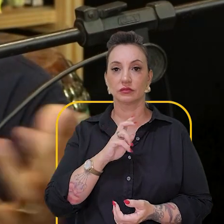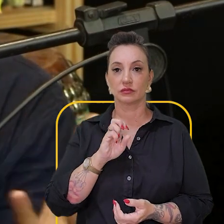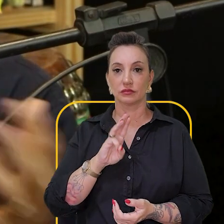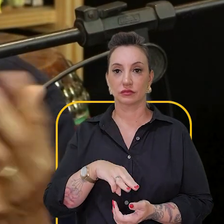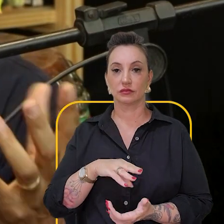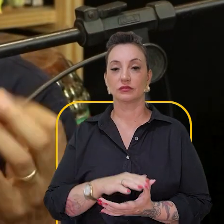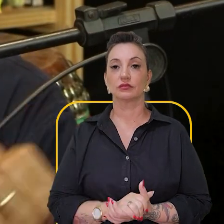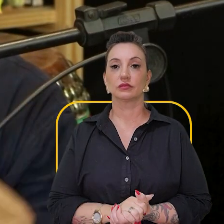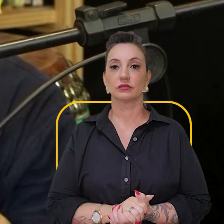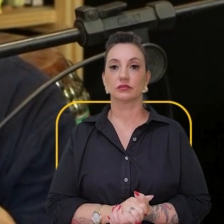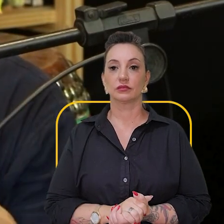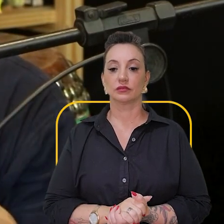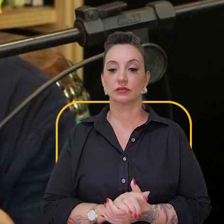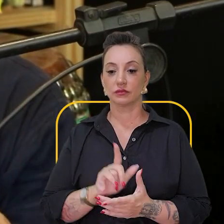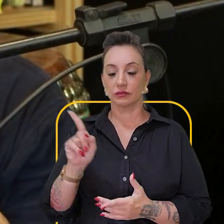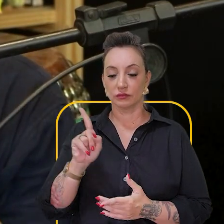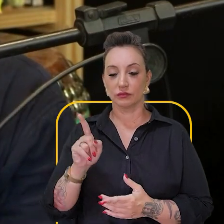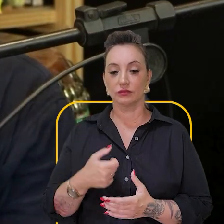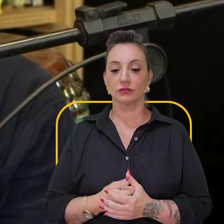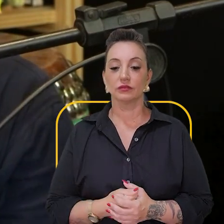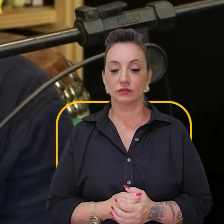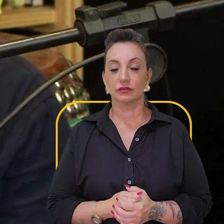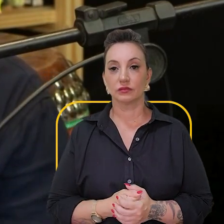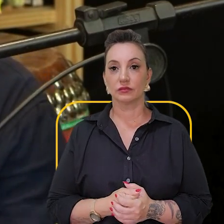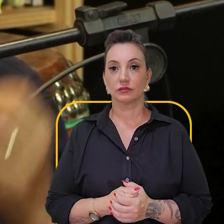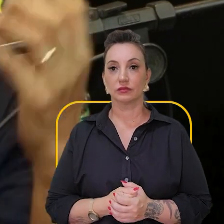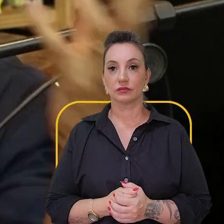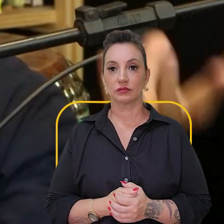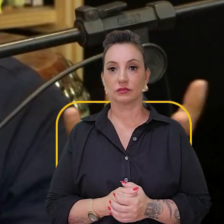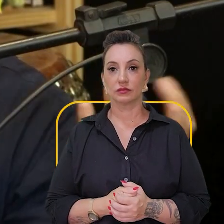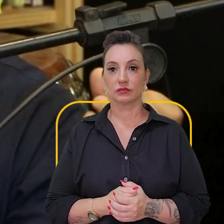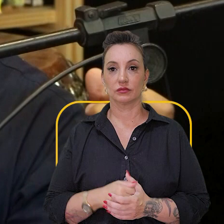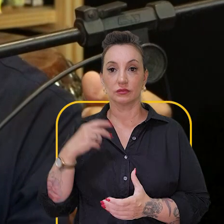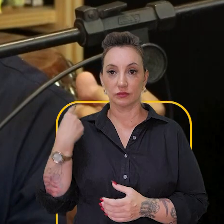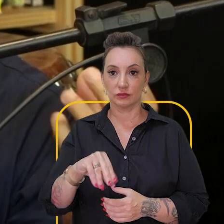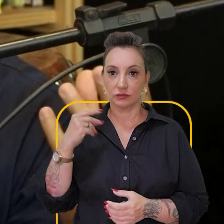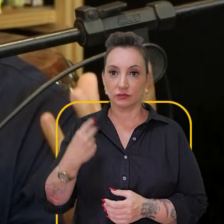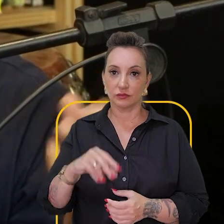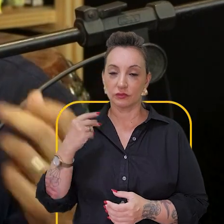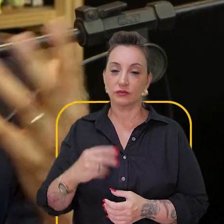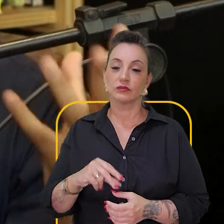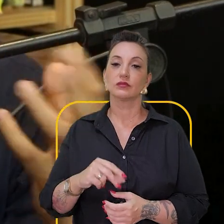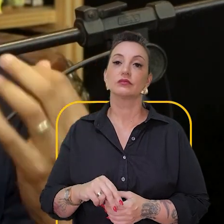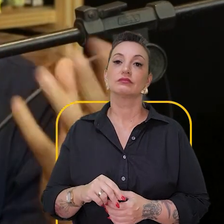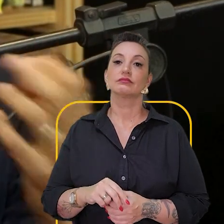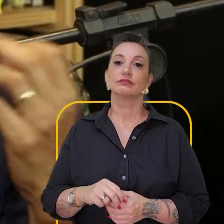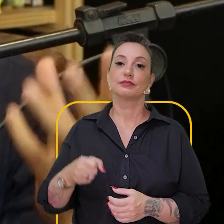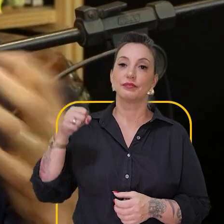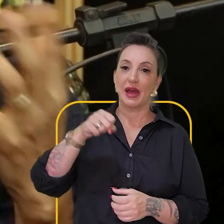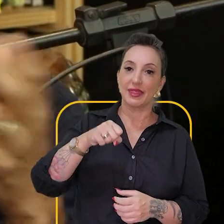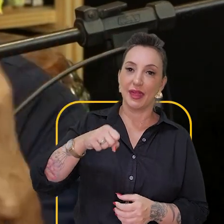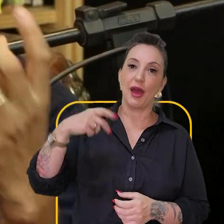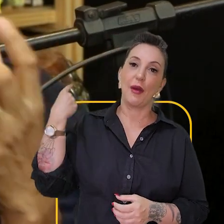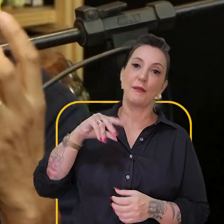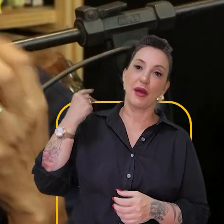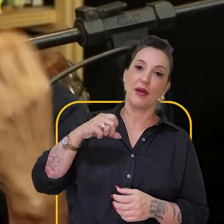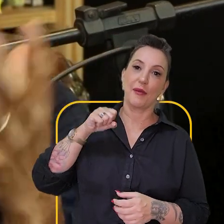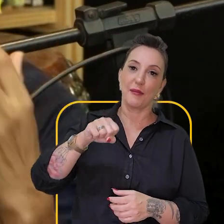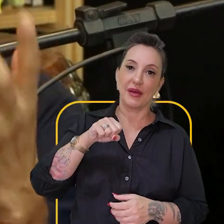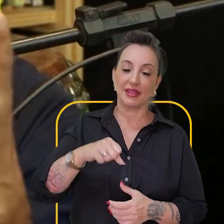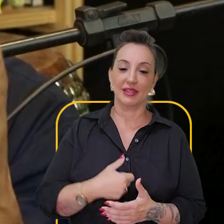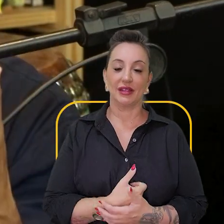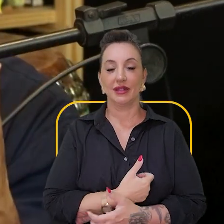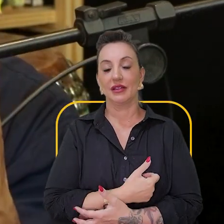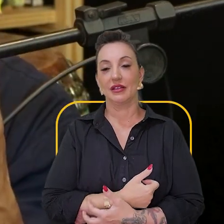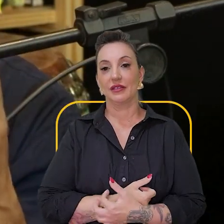tem diferenças entre a competição de cxu e a competição de uxu sim dient é eu queria que você que